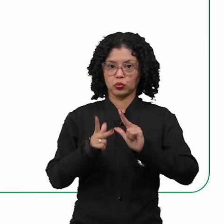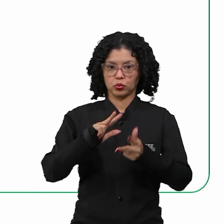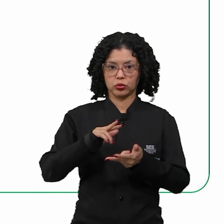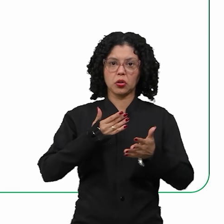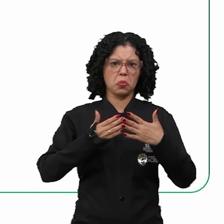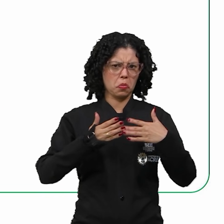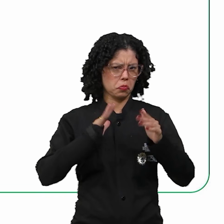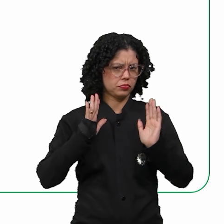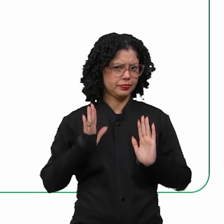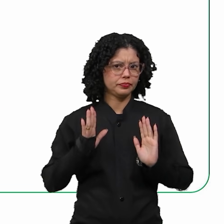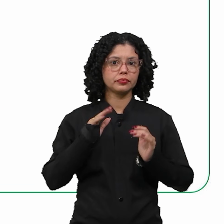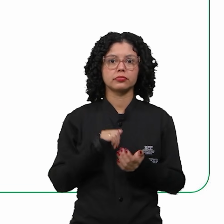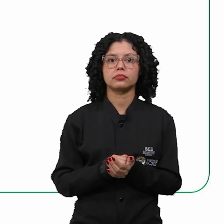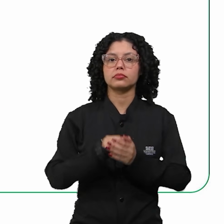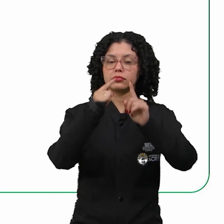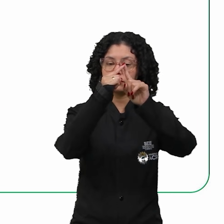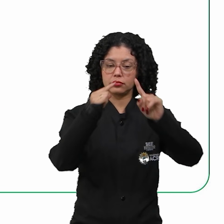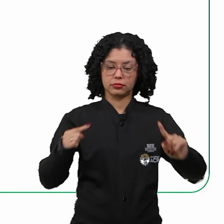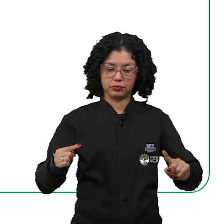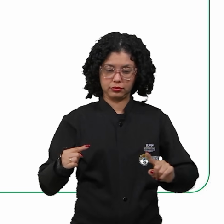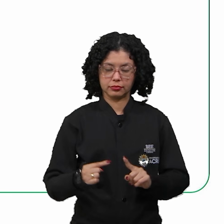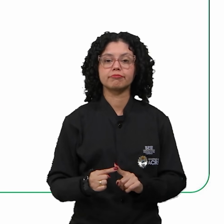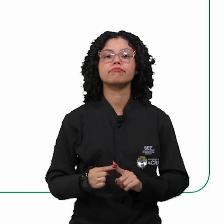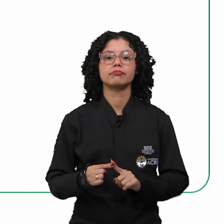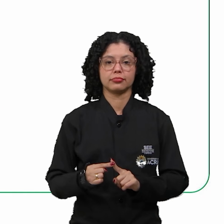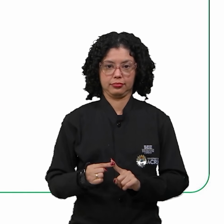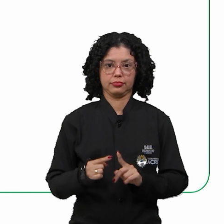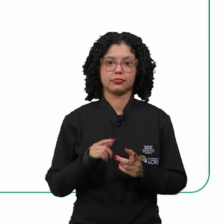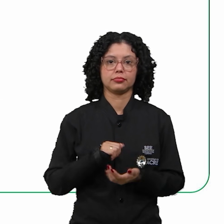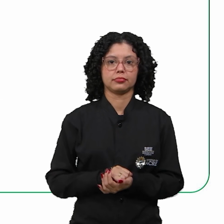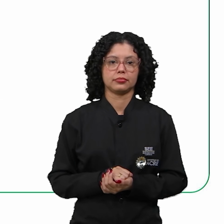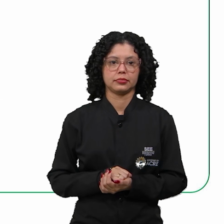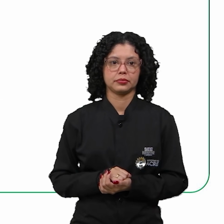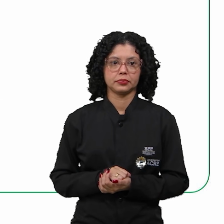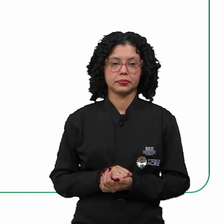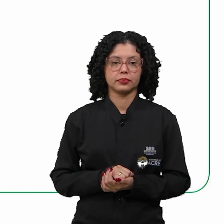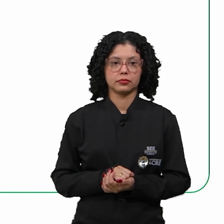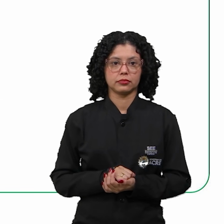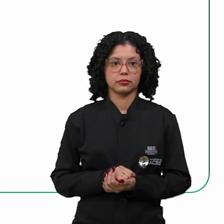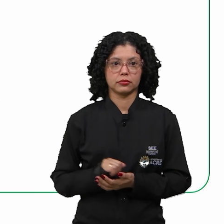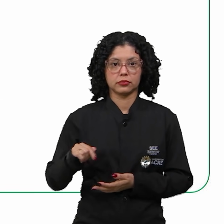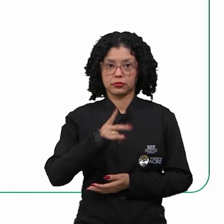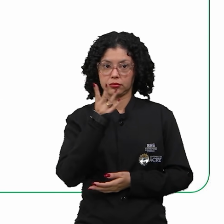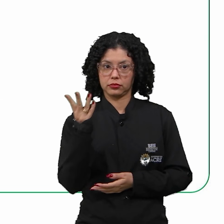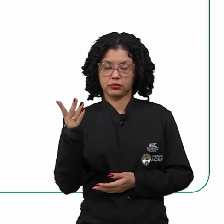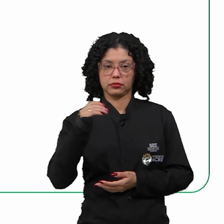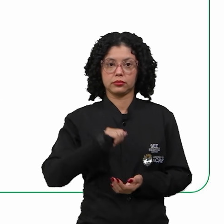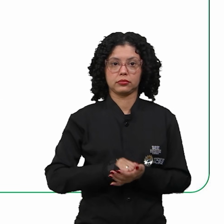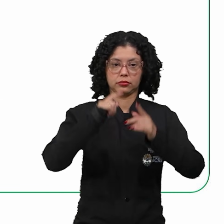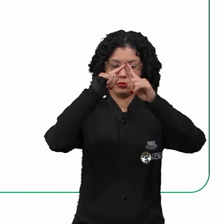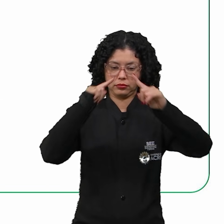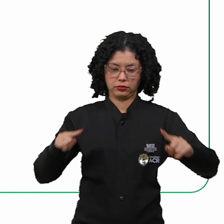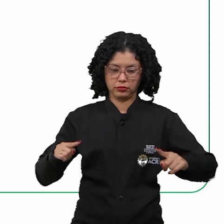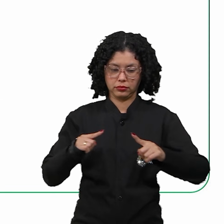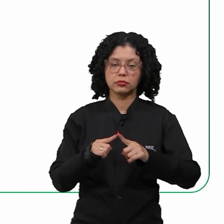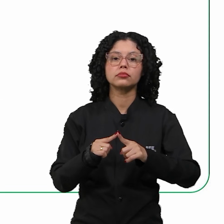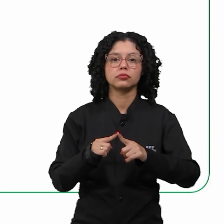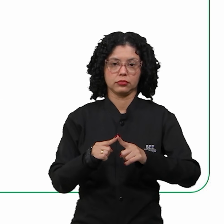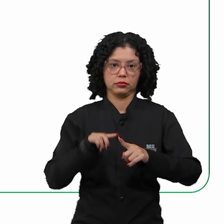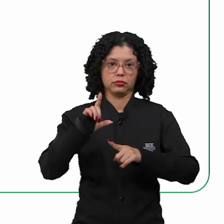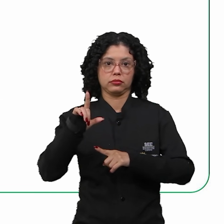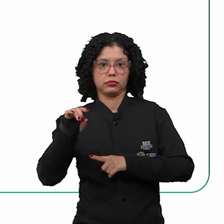qualquer. E as laterais sempre vão ser triangulares. A quantidade de triângulos nas